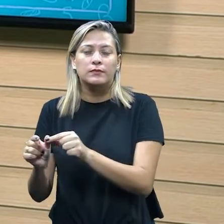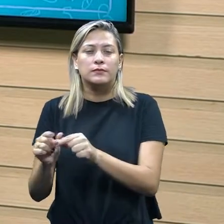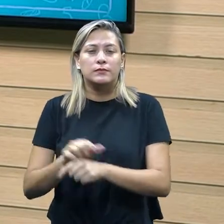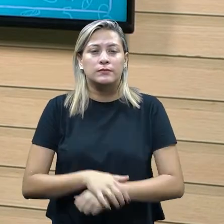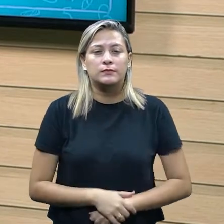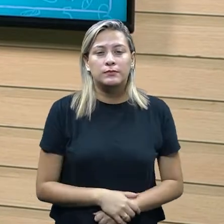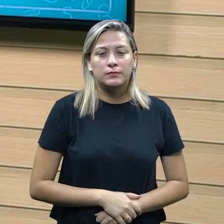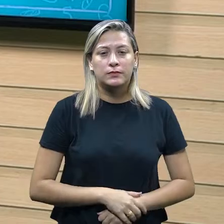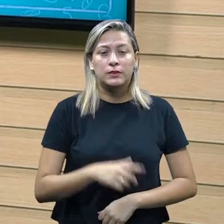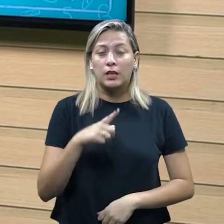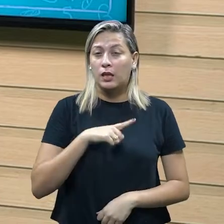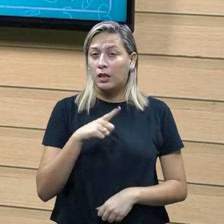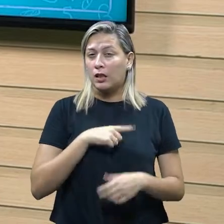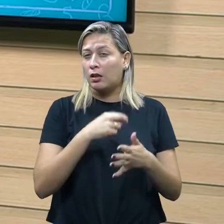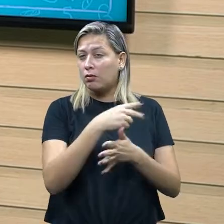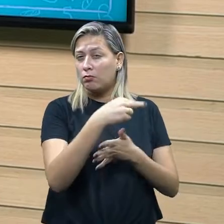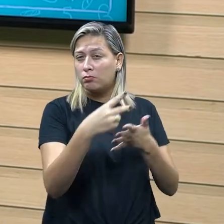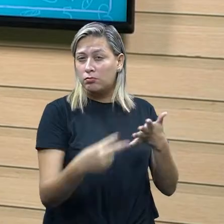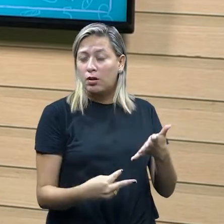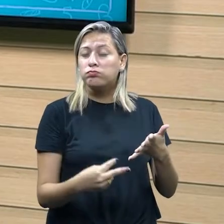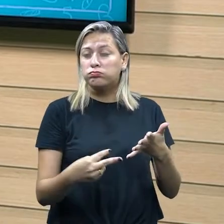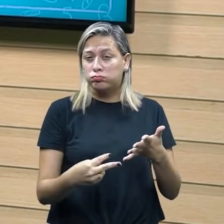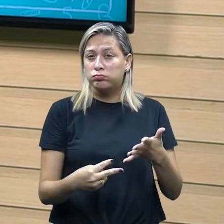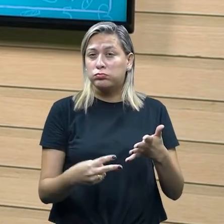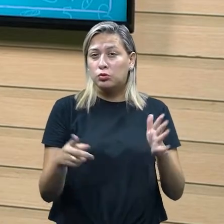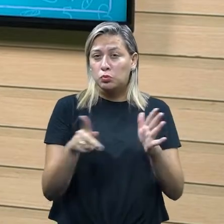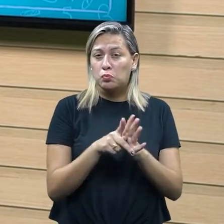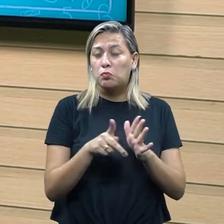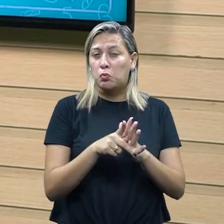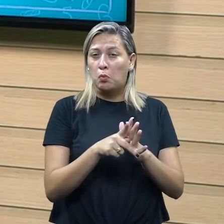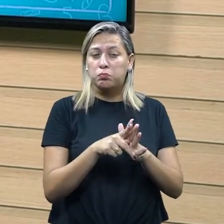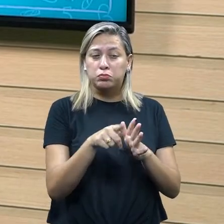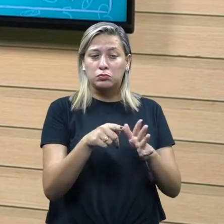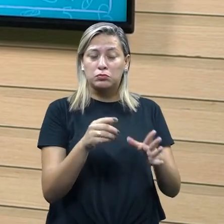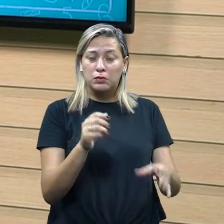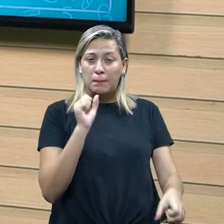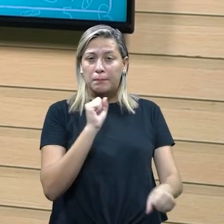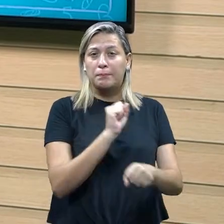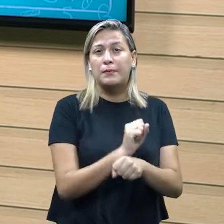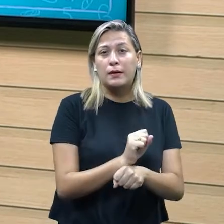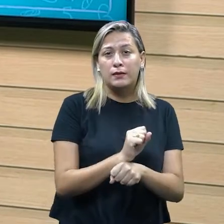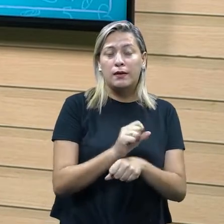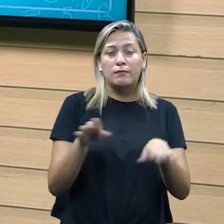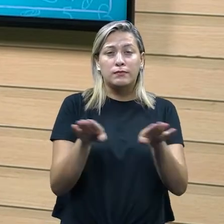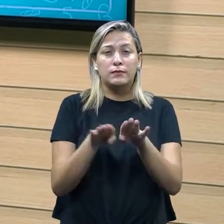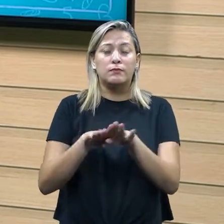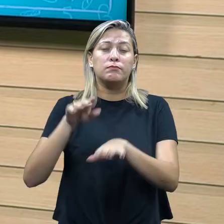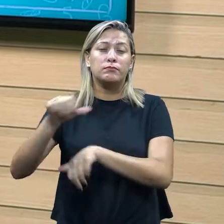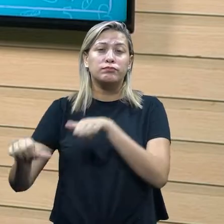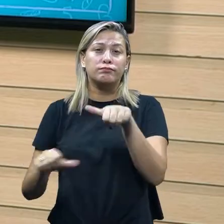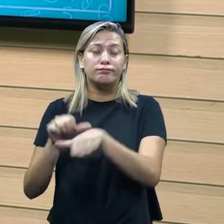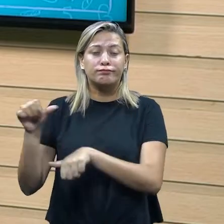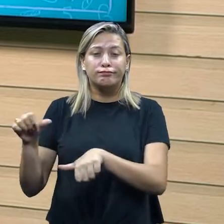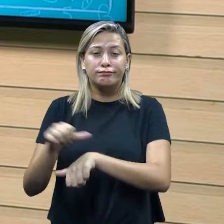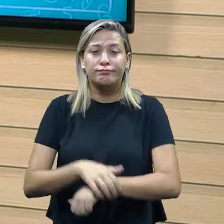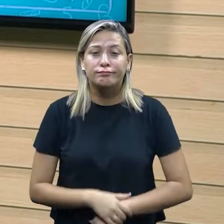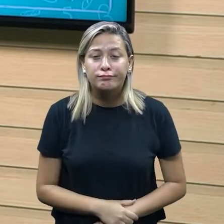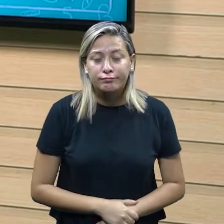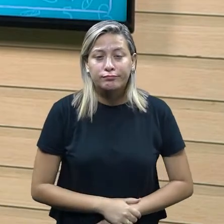componentes, né, que a gente tem ali vários elementos de fixação, elementos móveis, certo? E além disso nós temos